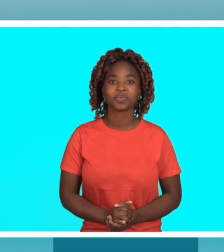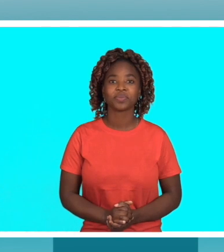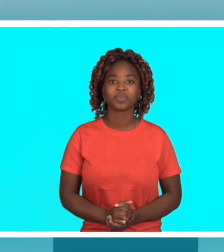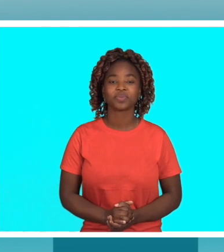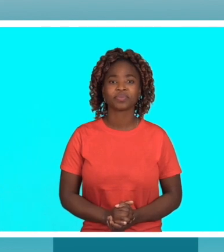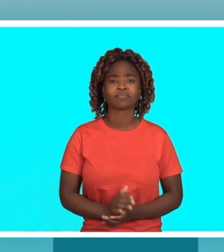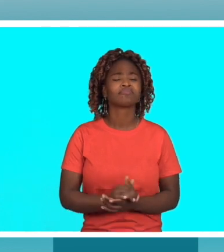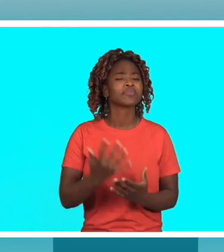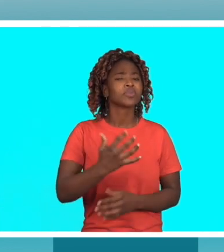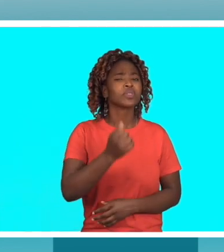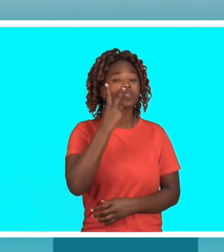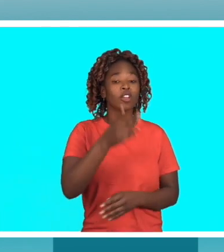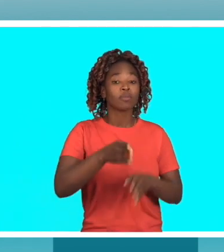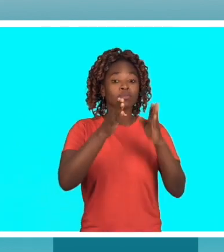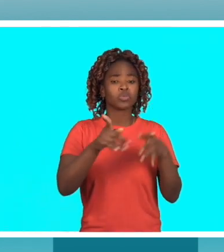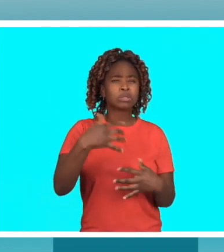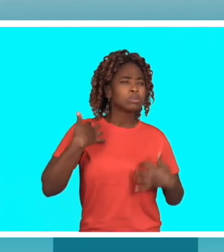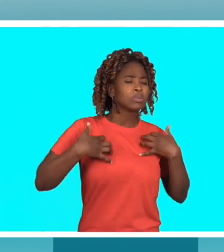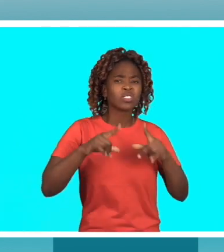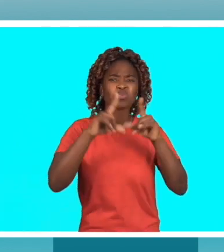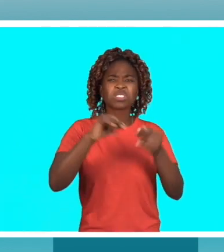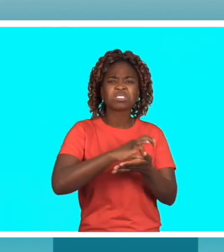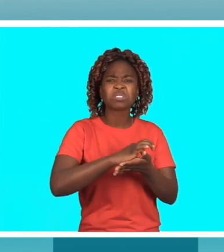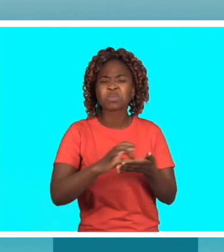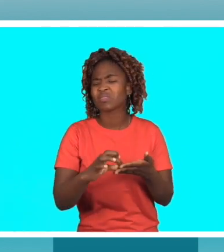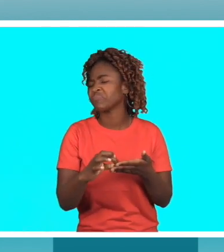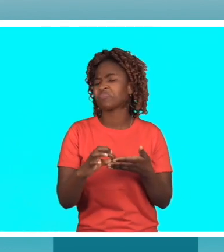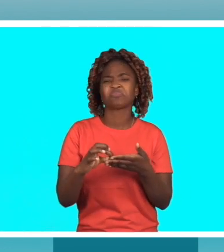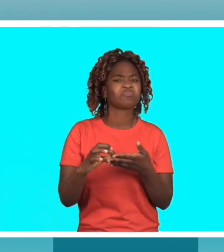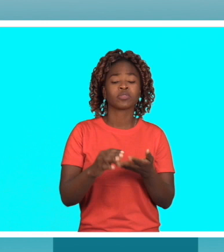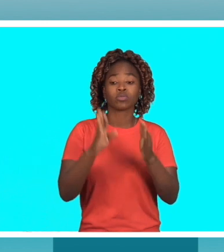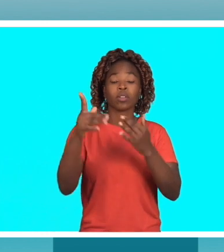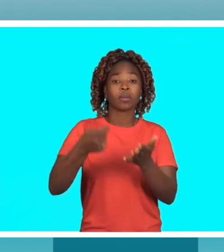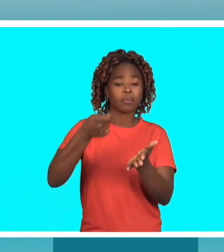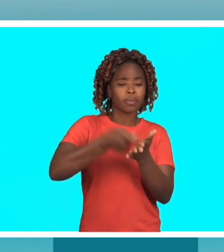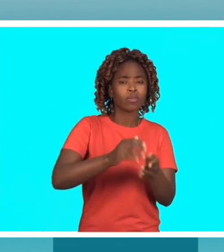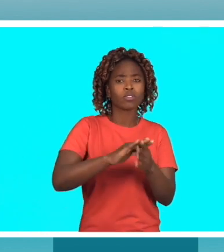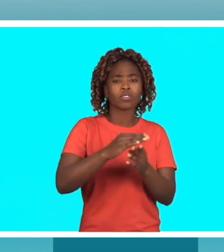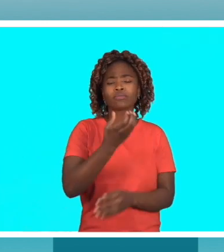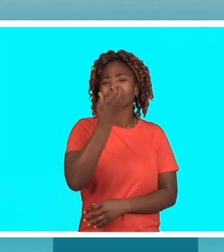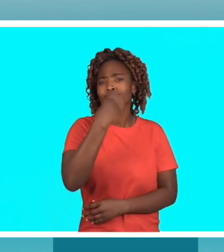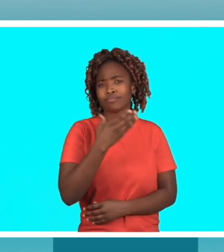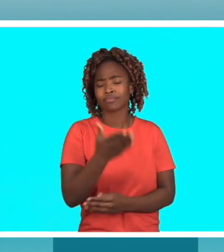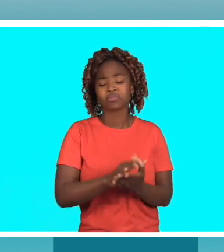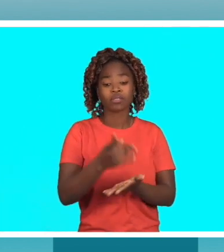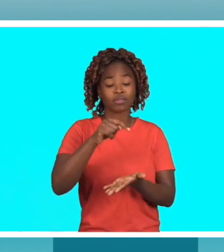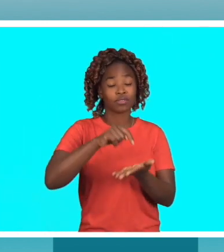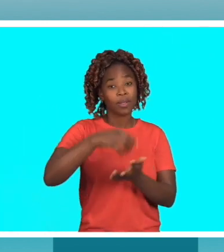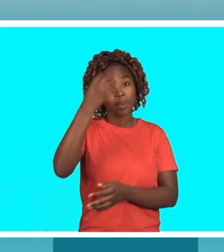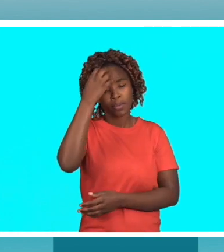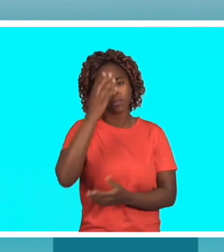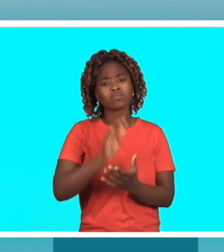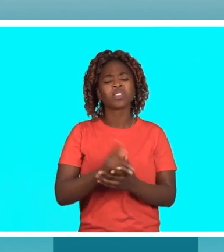Na imagem, é possível ver pessoas comprando e comendo maçãs sem sequer se preocupar com as condições básicas de higiene.